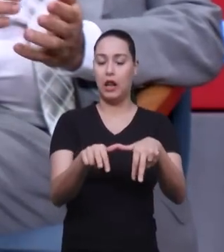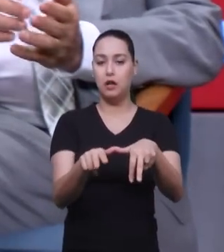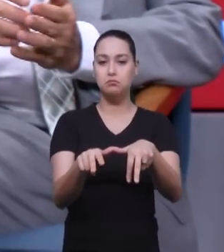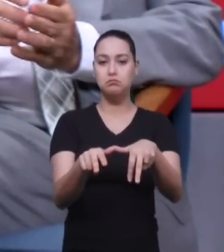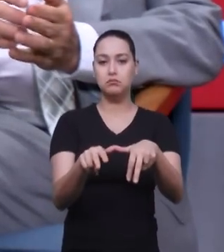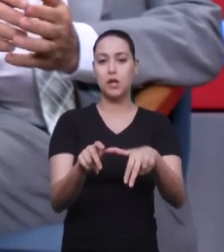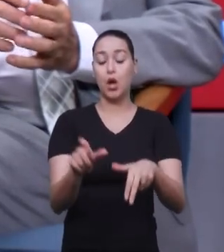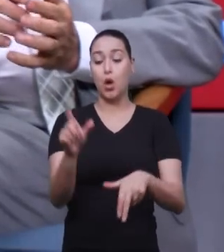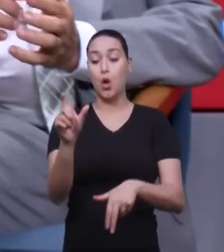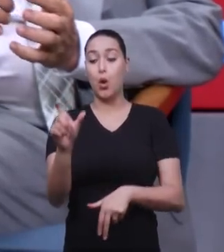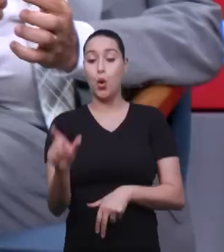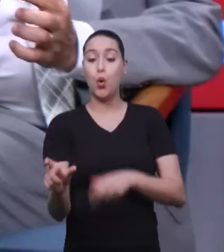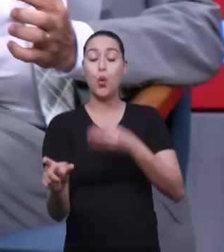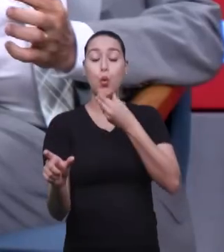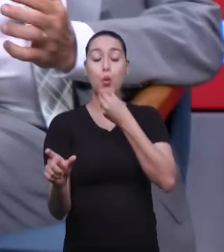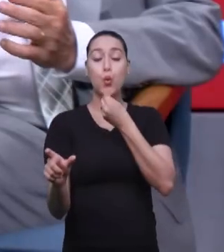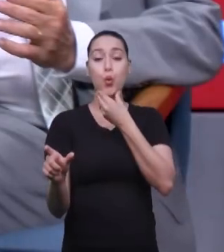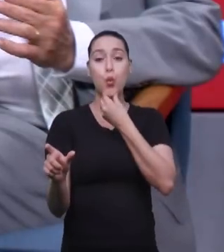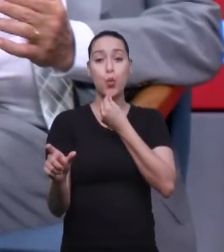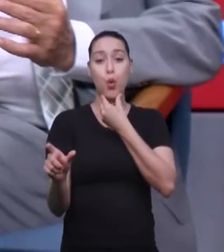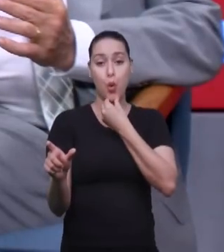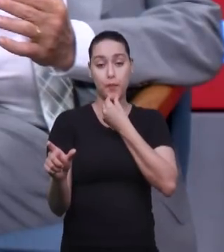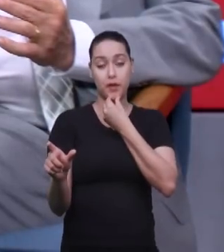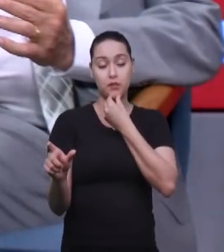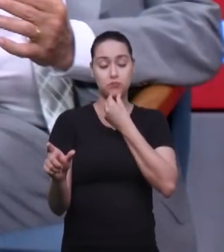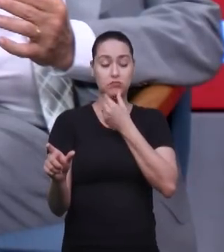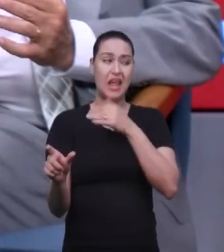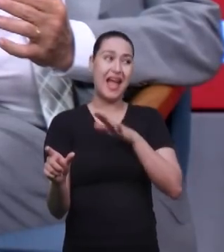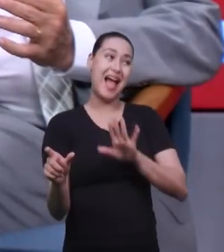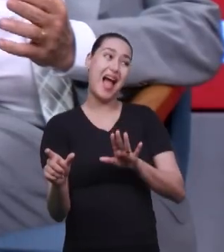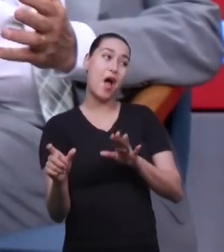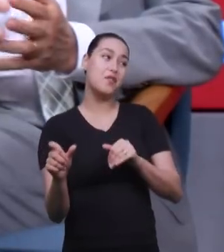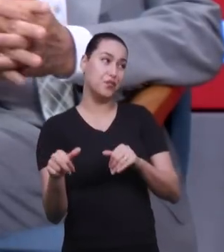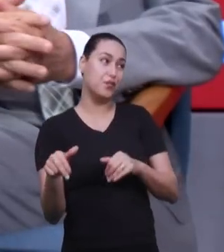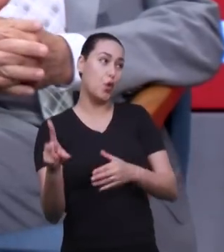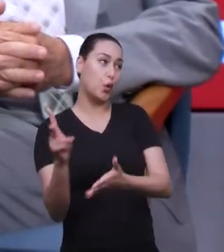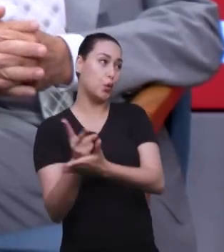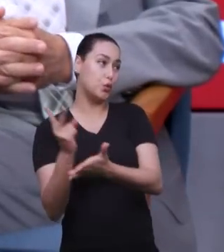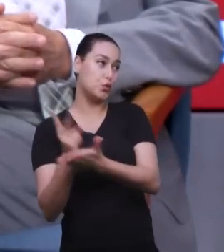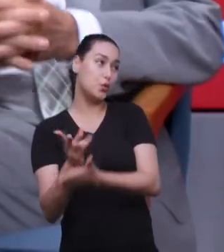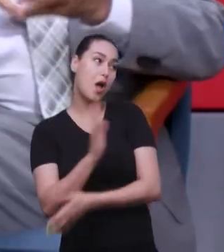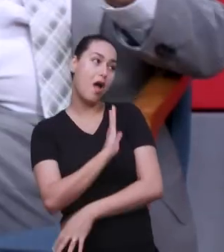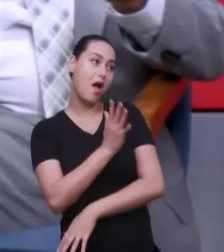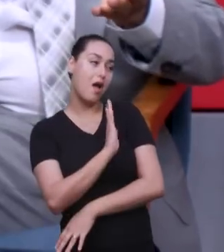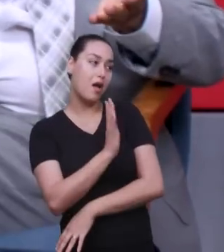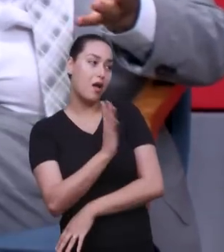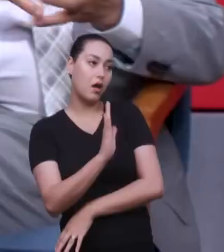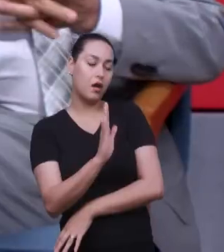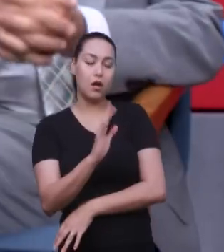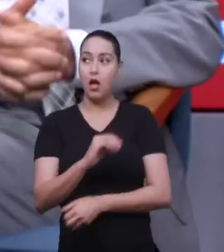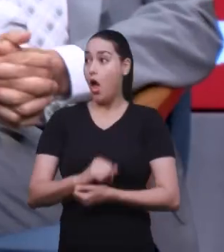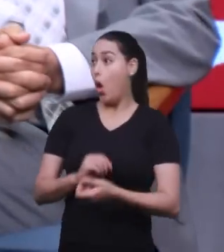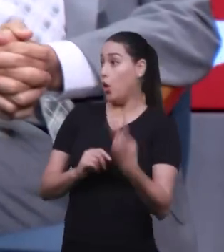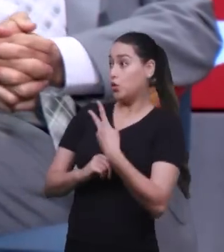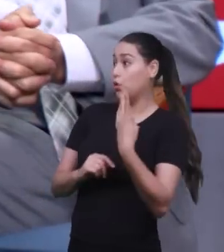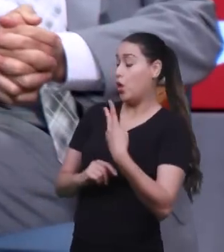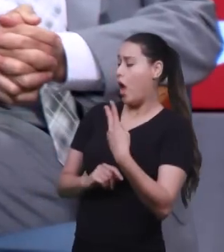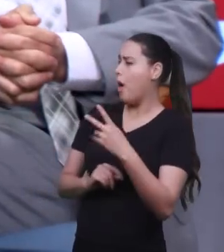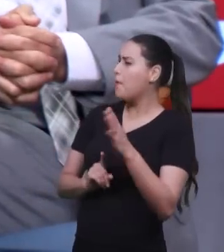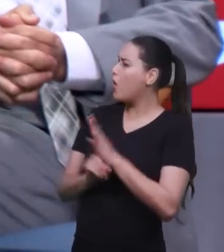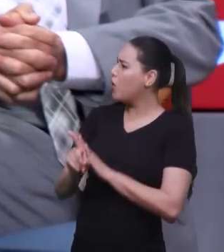aquele viajante fez, com que seguisse o seu caminho, e os 2 discípulos